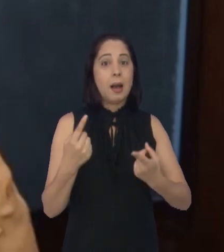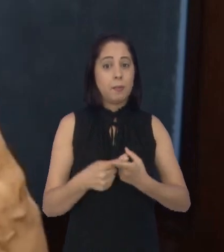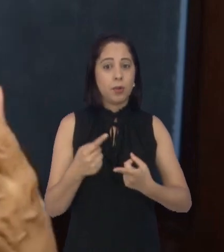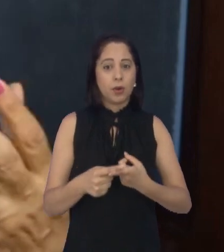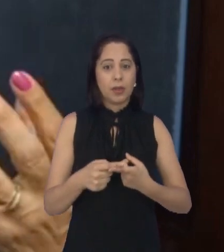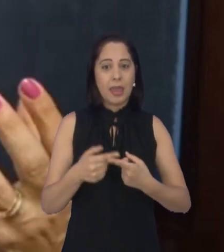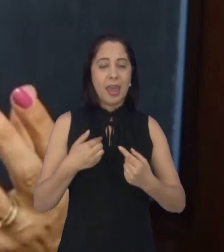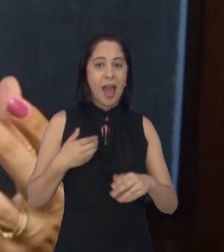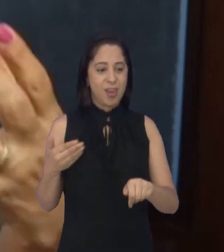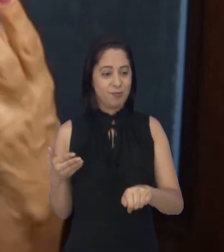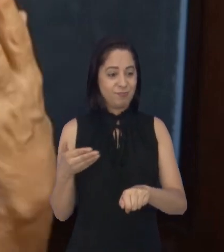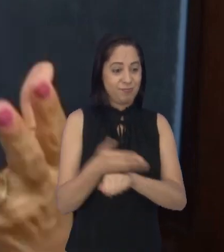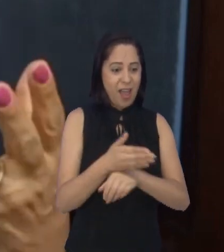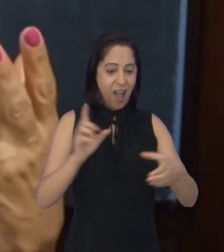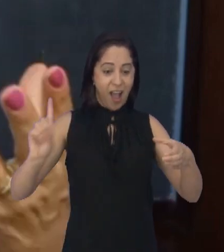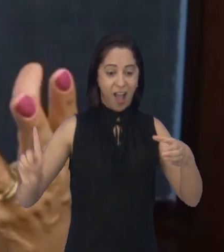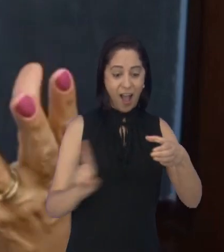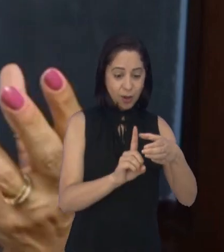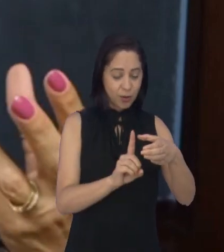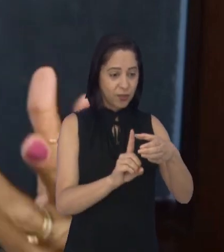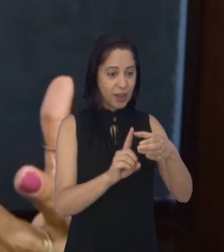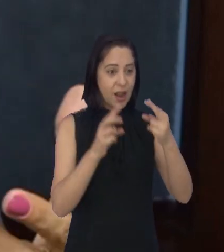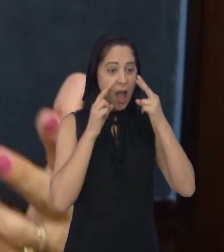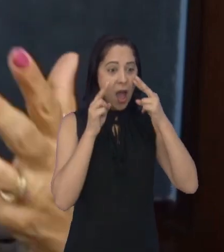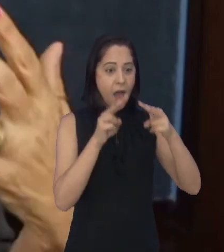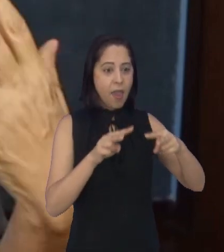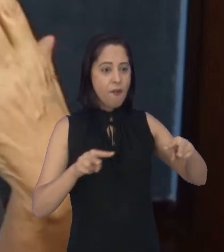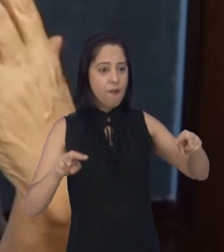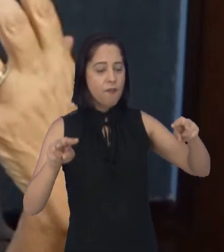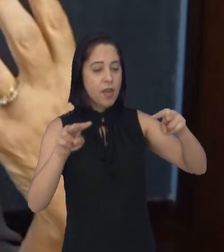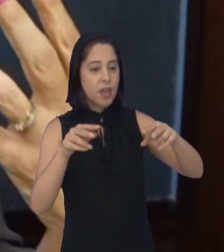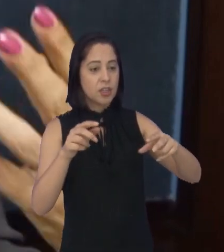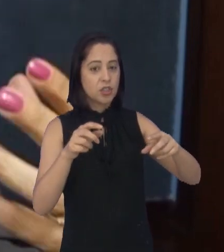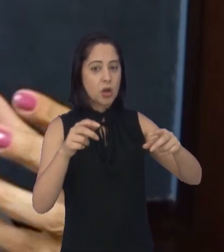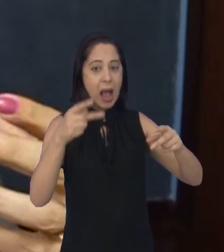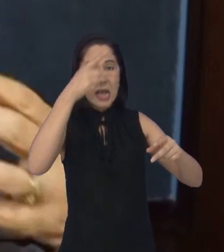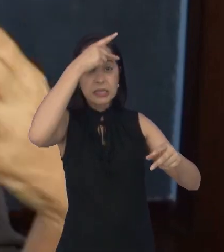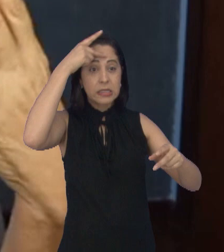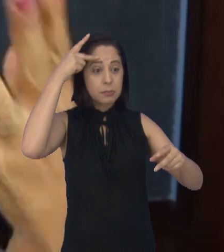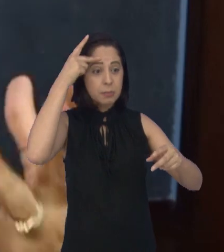eu entro num grupo, eu vejo todo mundo